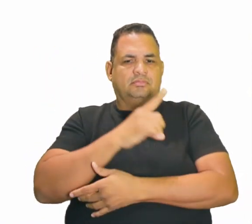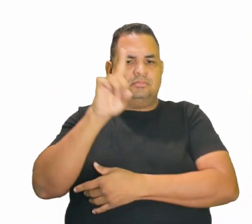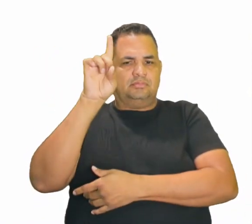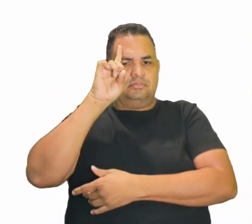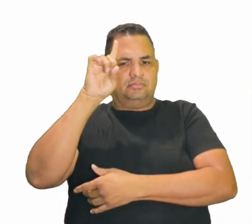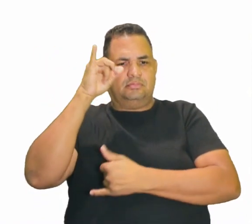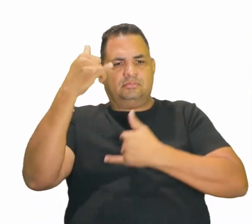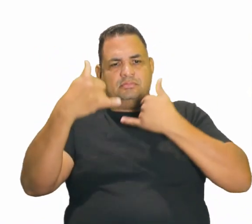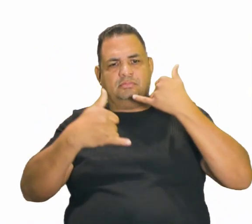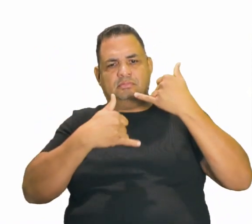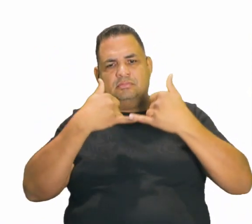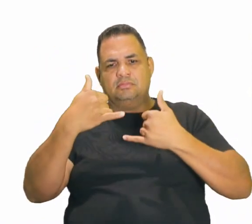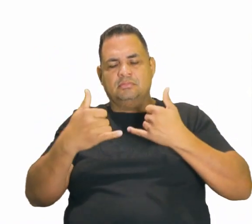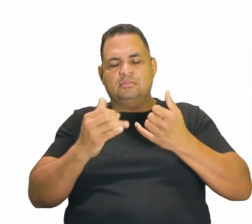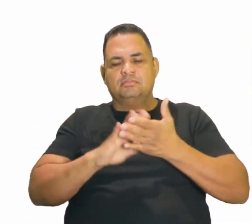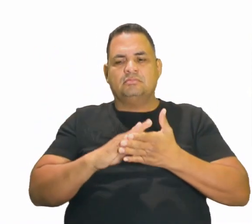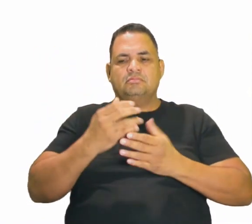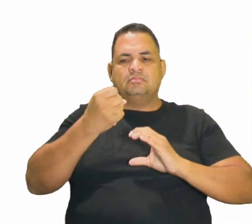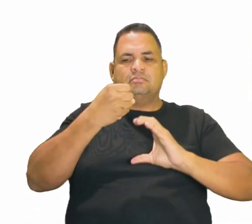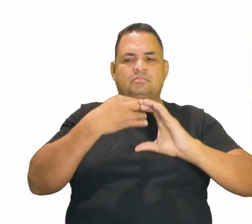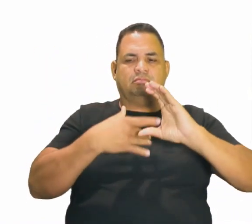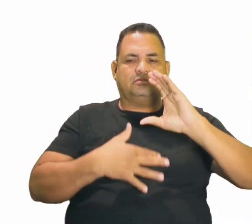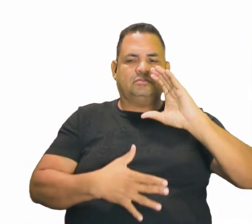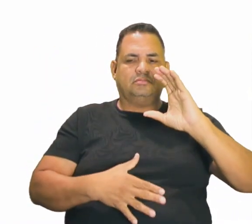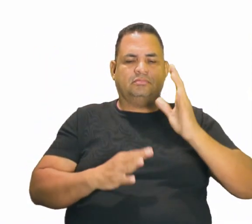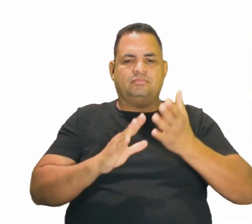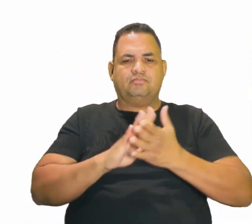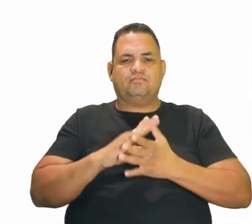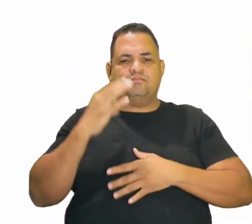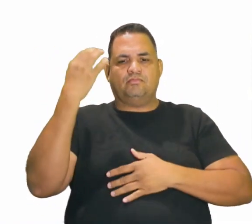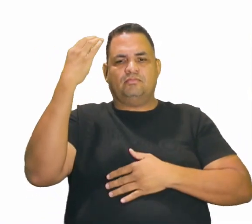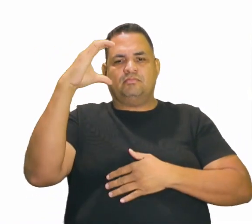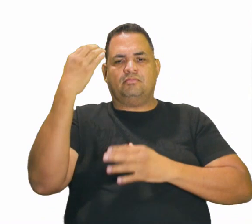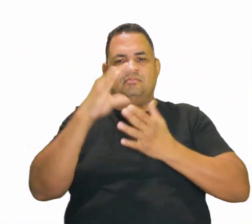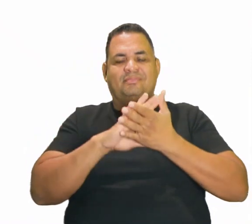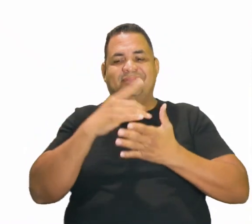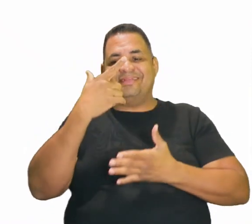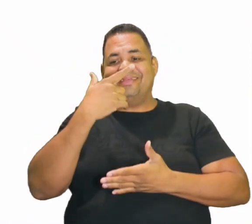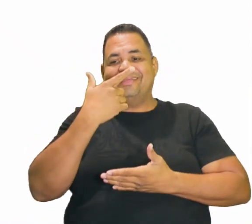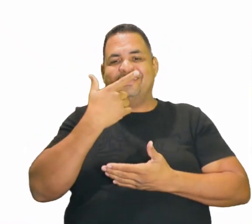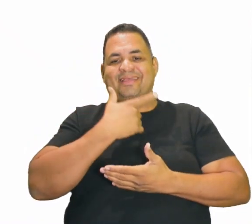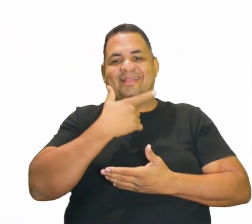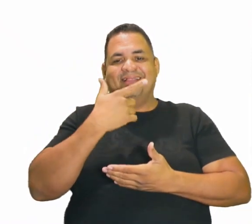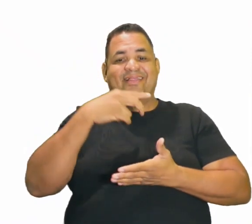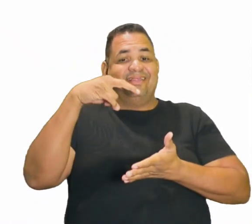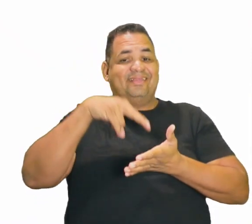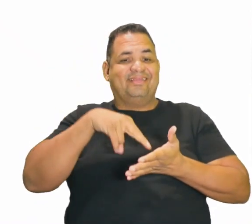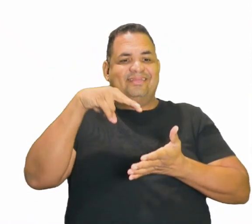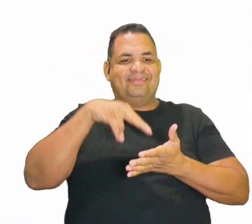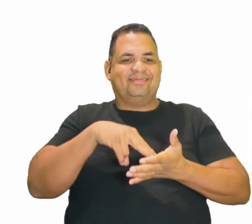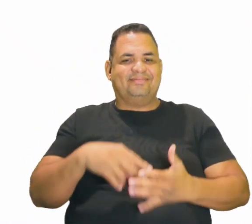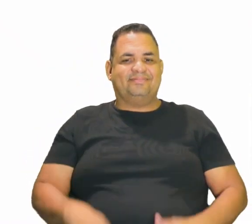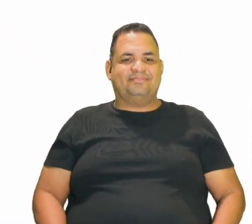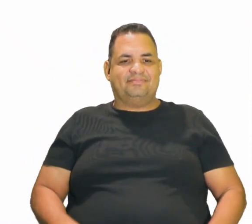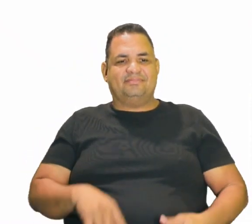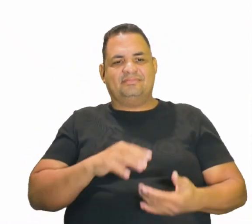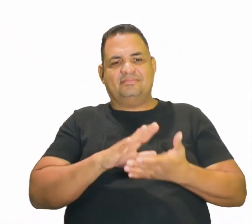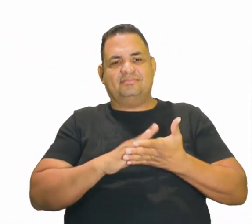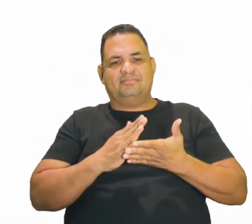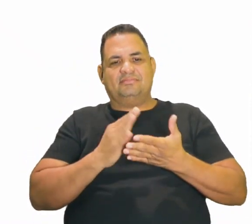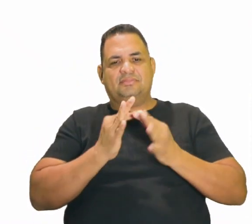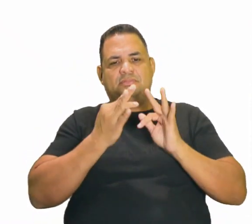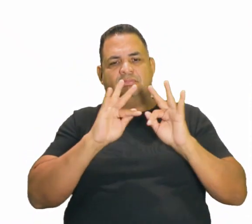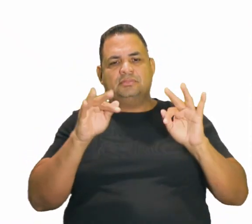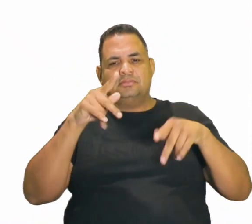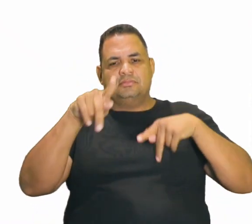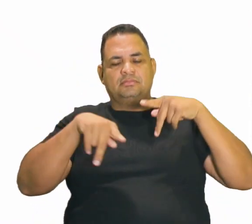do cotidiano brincadeiras e caracterizam-se pelas músicas animadas com letras